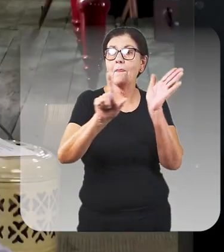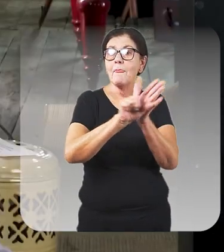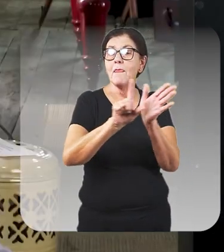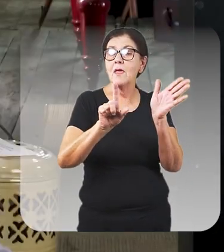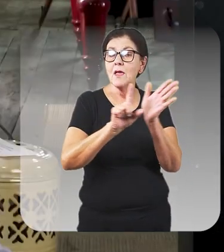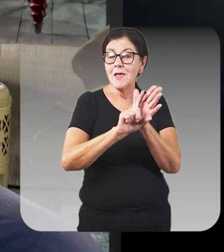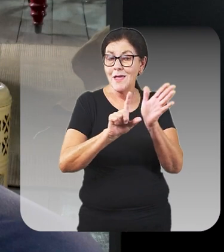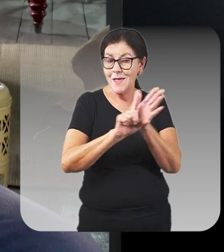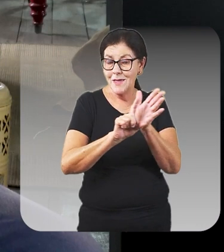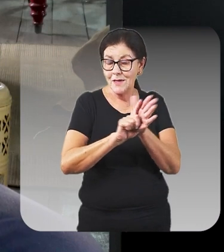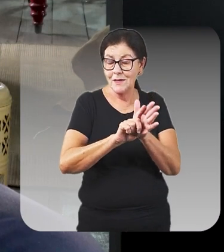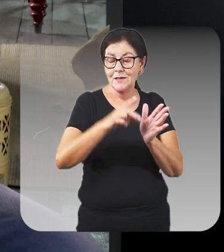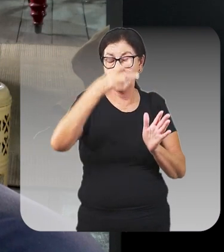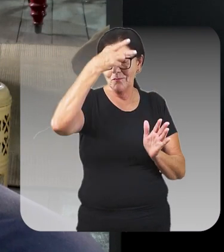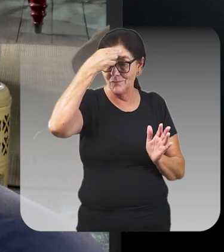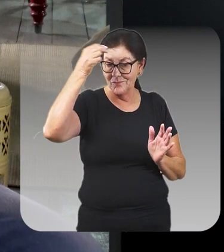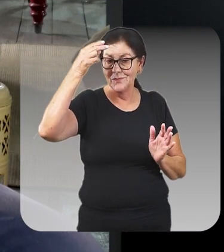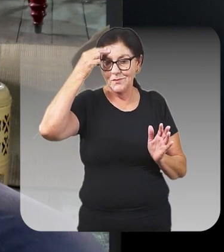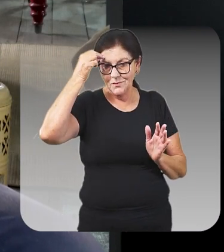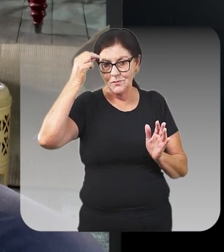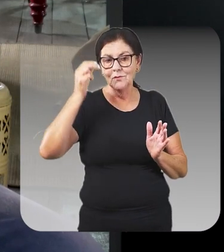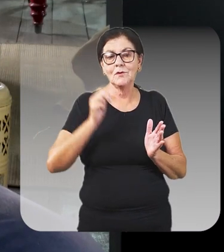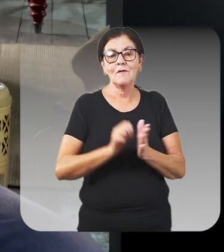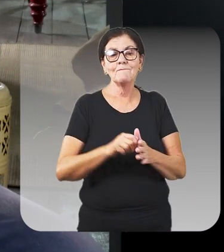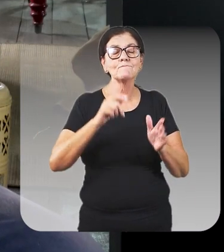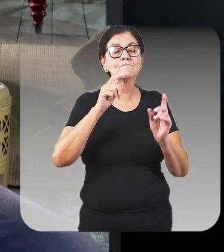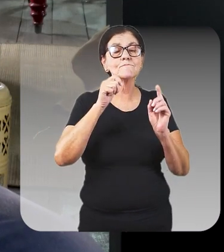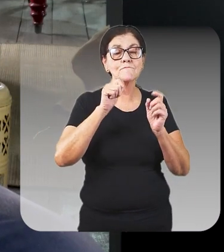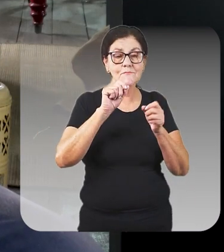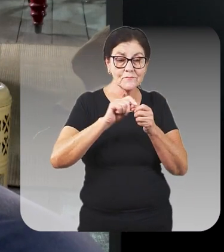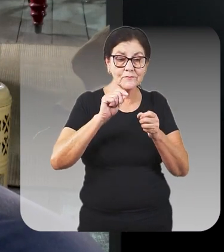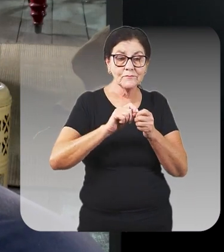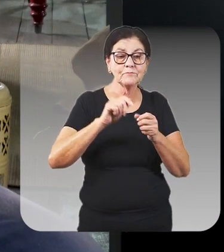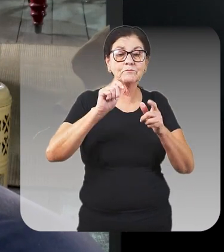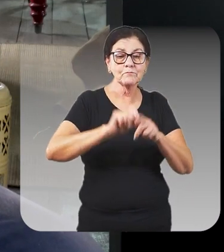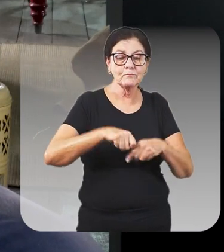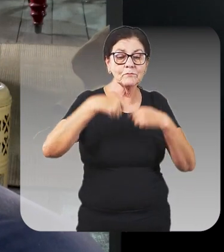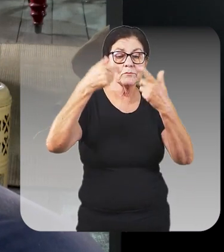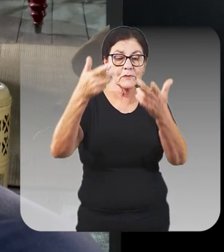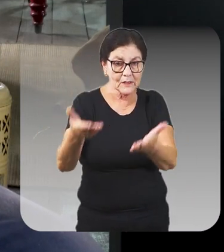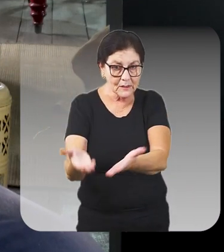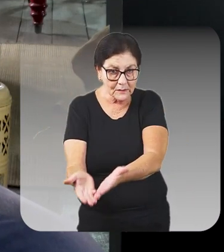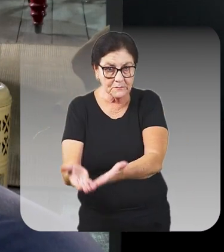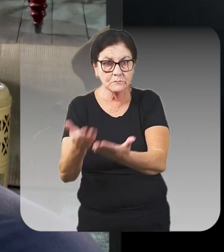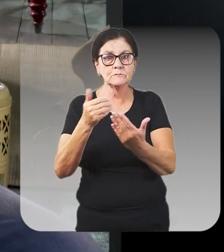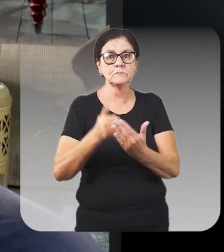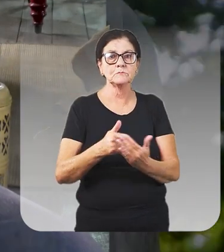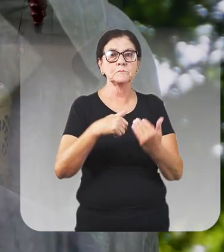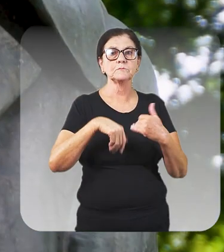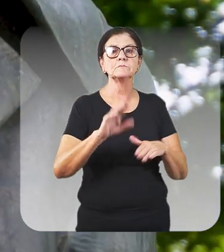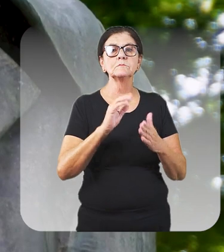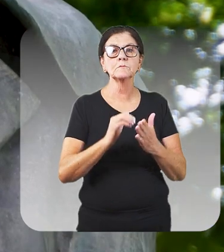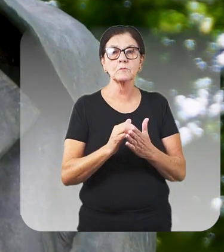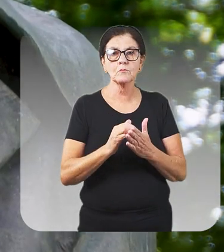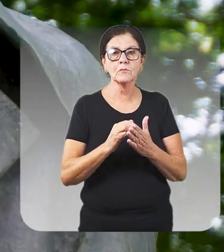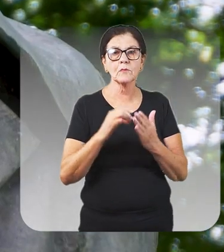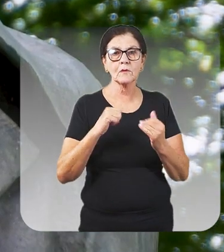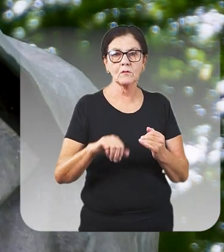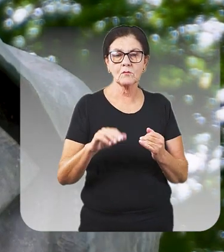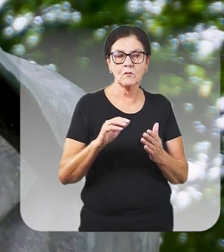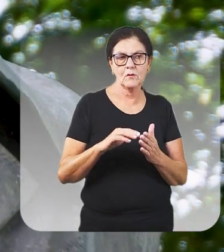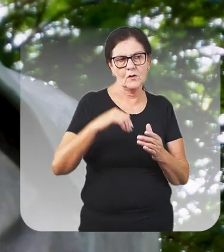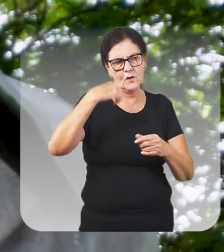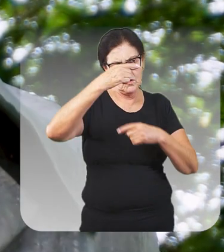homenagem a Newton Prado. Isso a gente quis constar sem lei que a prefeitura é o obrigada a fazer alguma coisa em homenagem ao